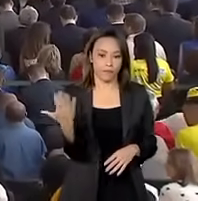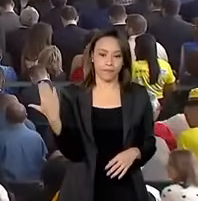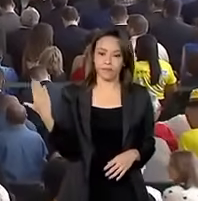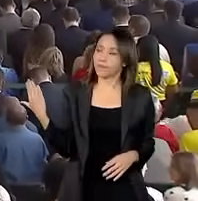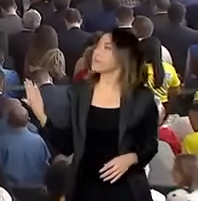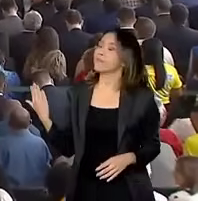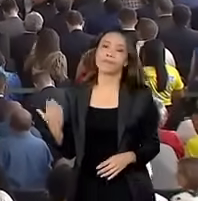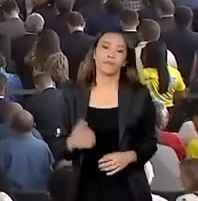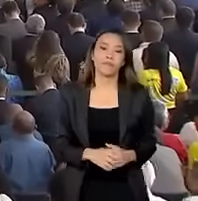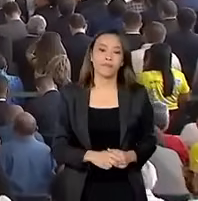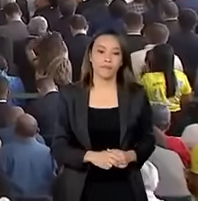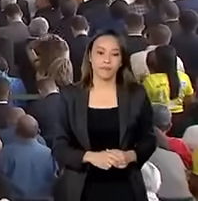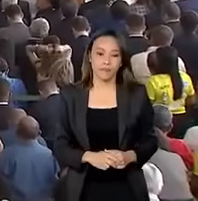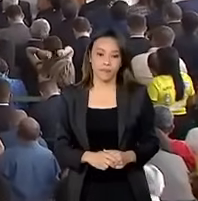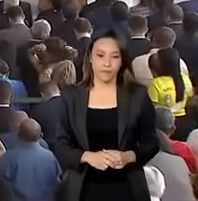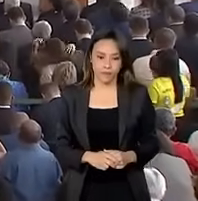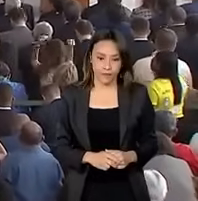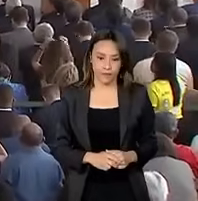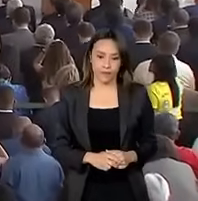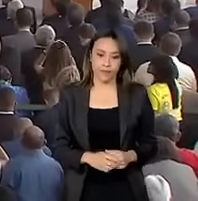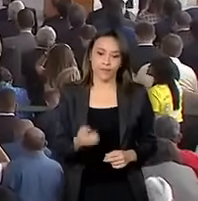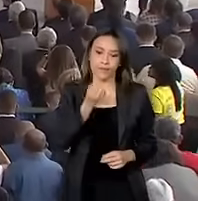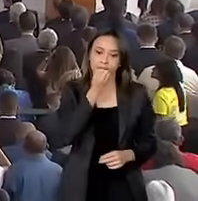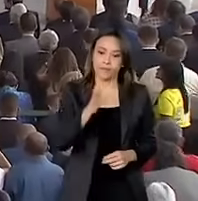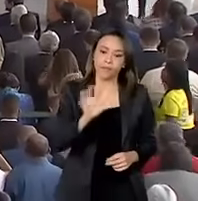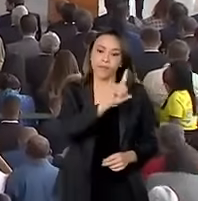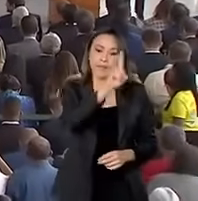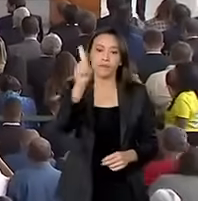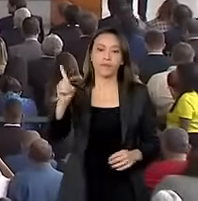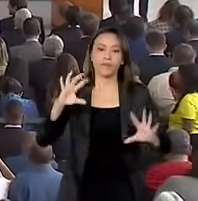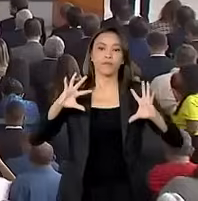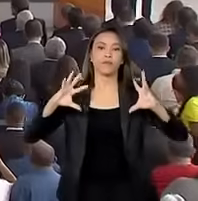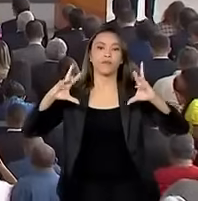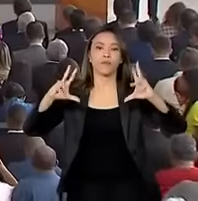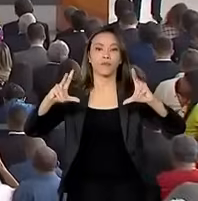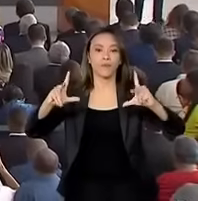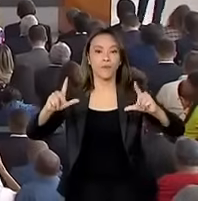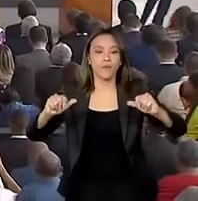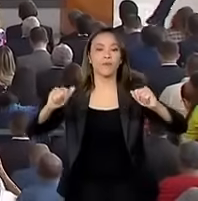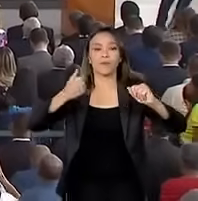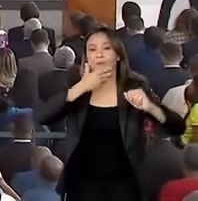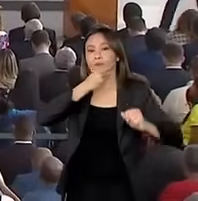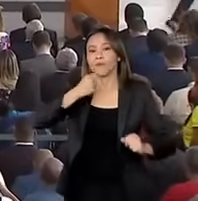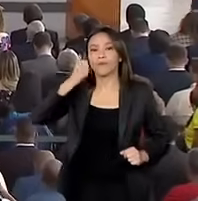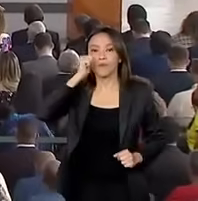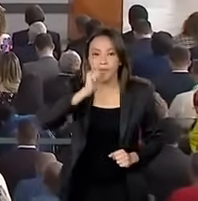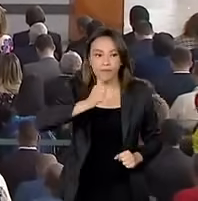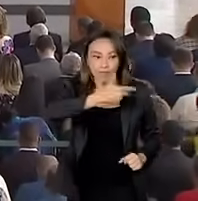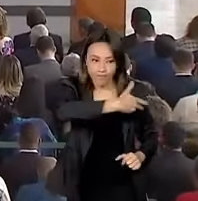Bom dia a todas as